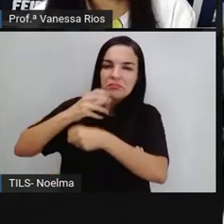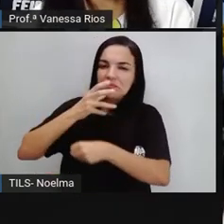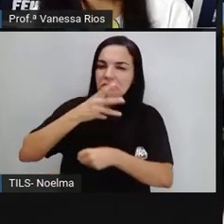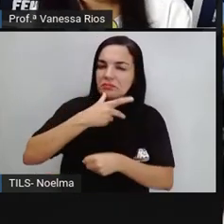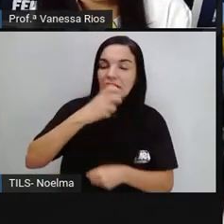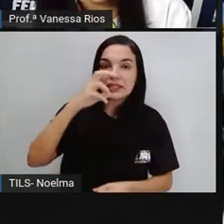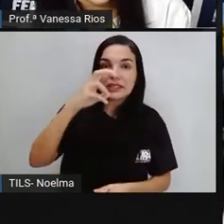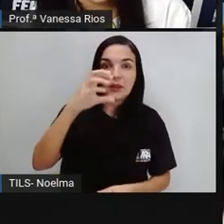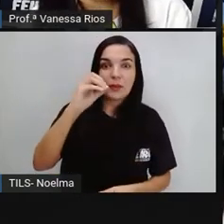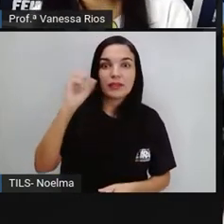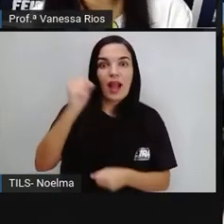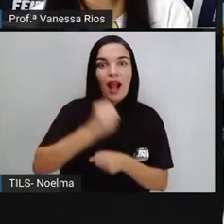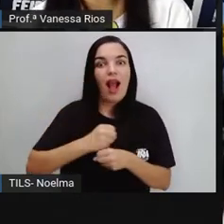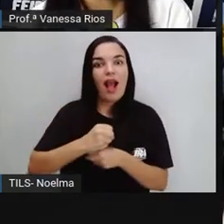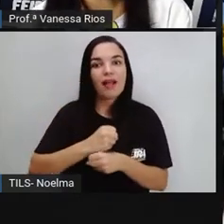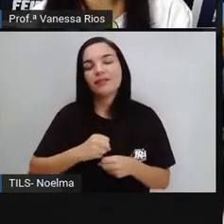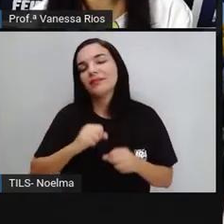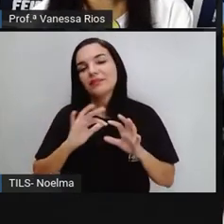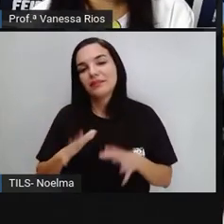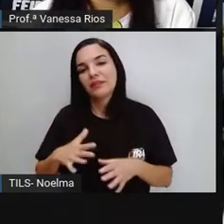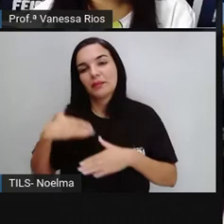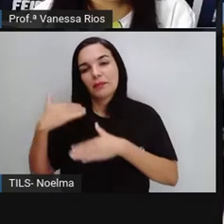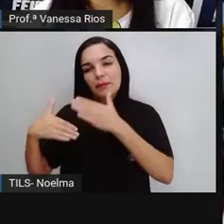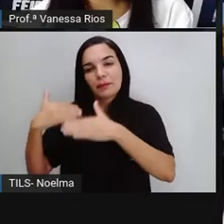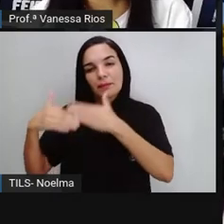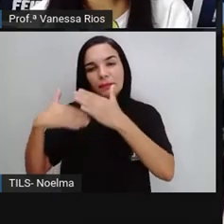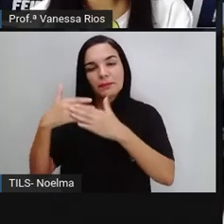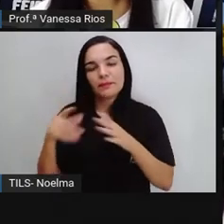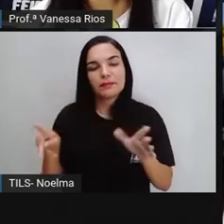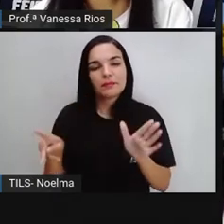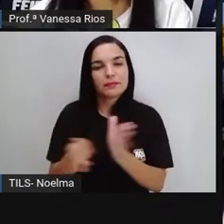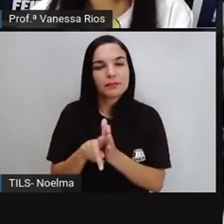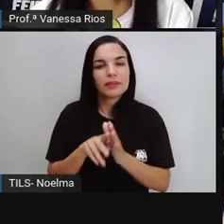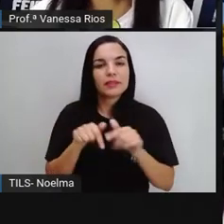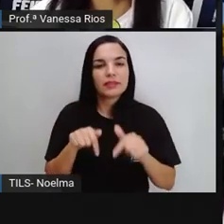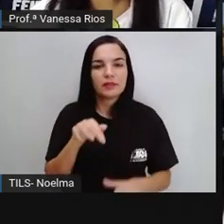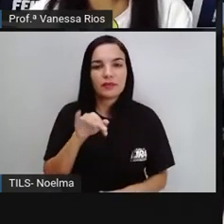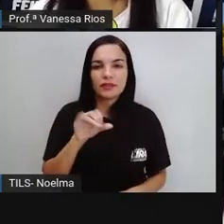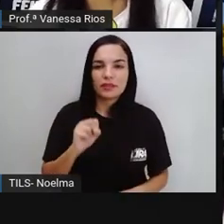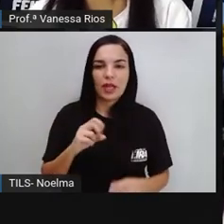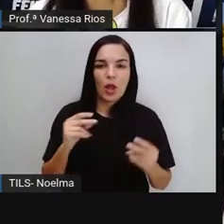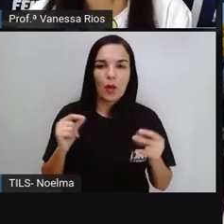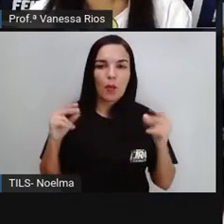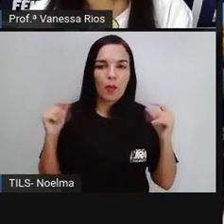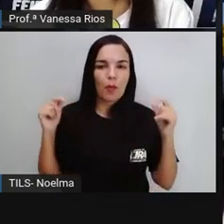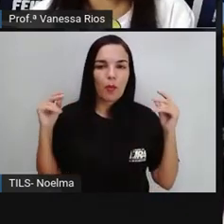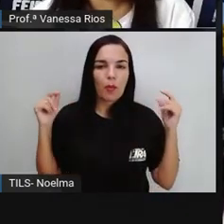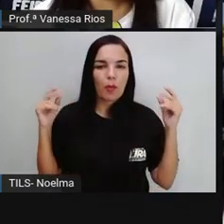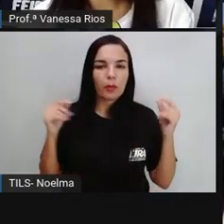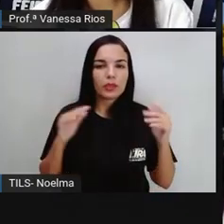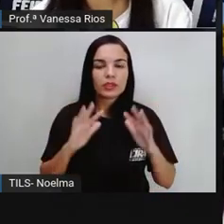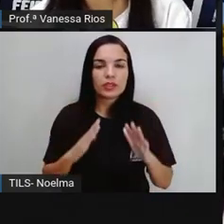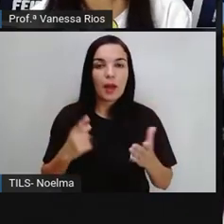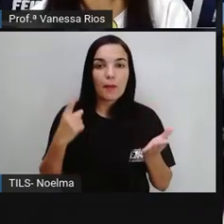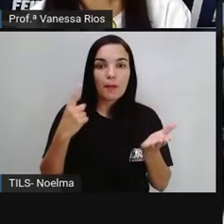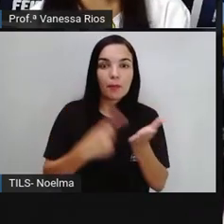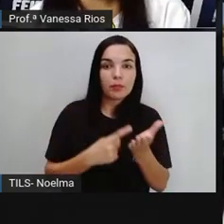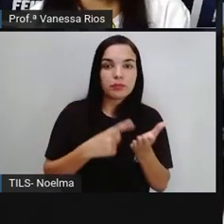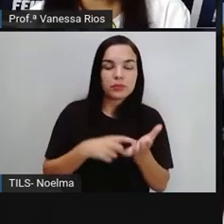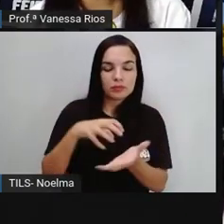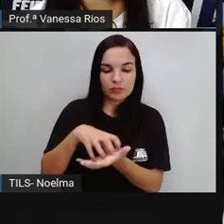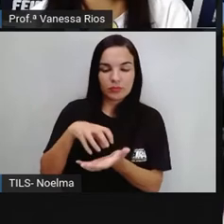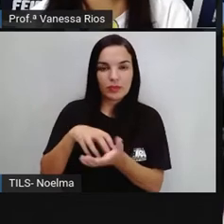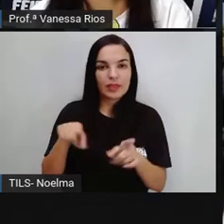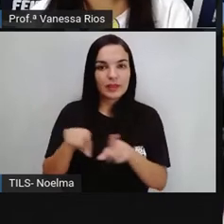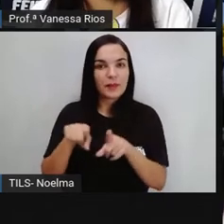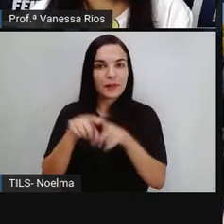faz parte da história, da cultura de Feira de Santana há muitos anos, sendo um ponto de referência, sendo um ponto